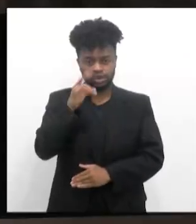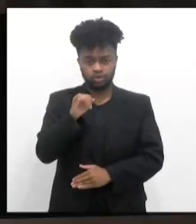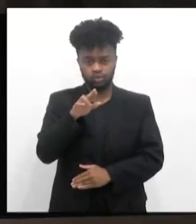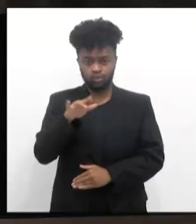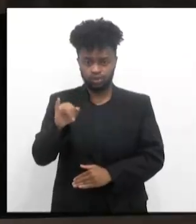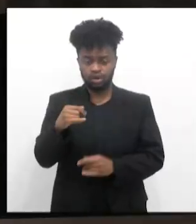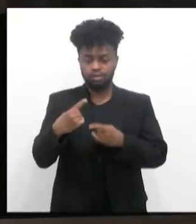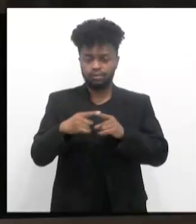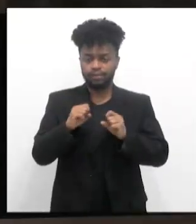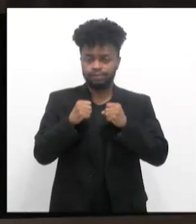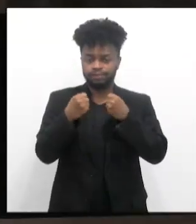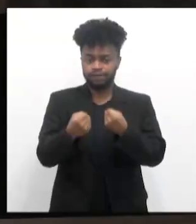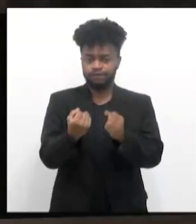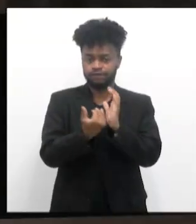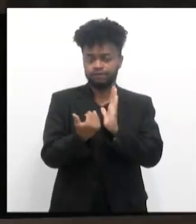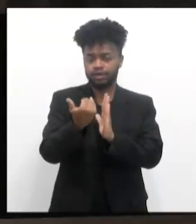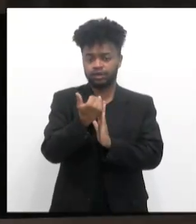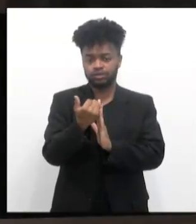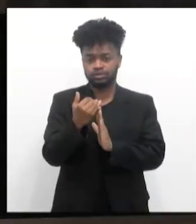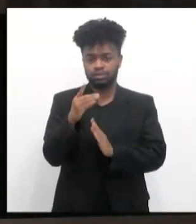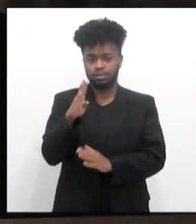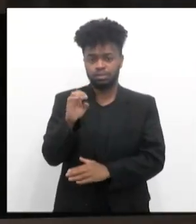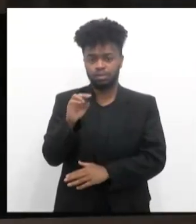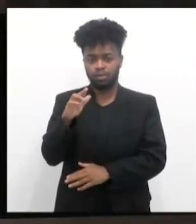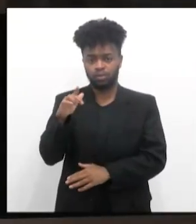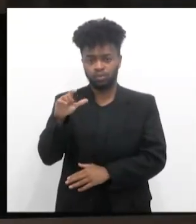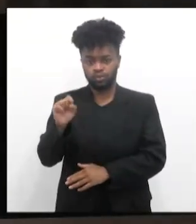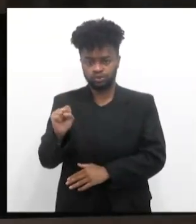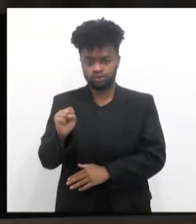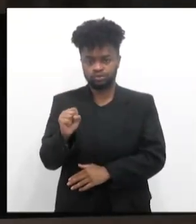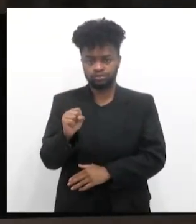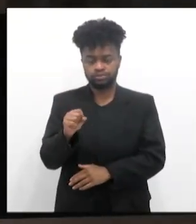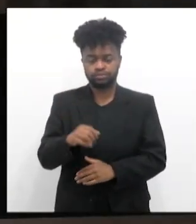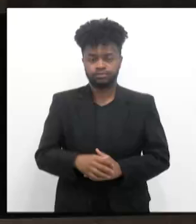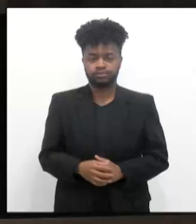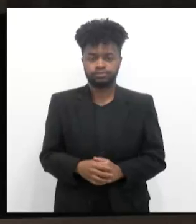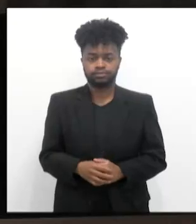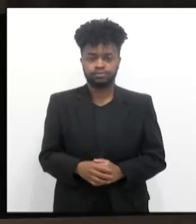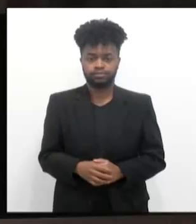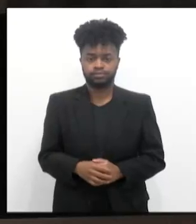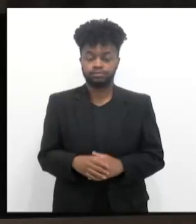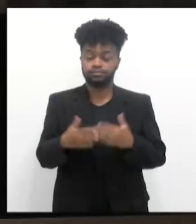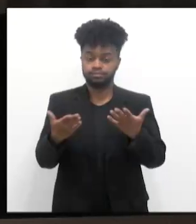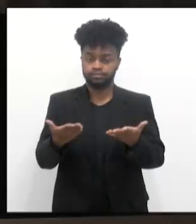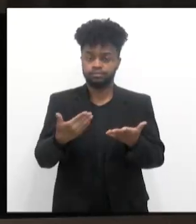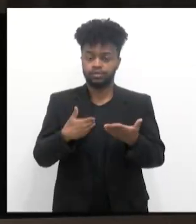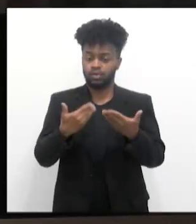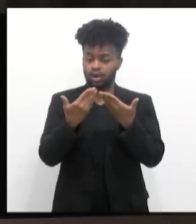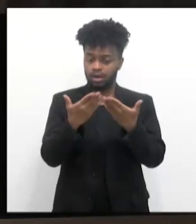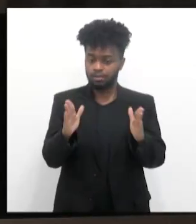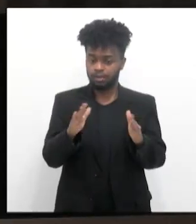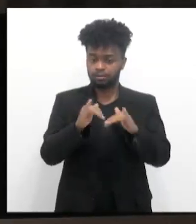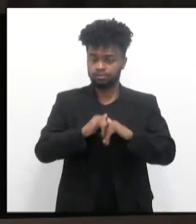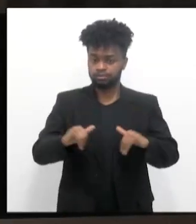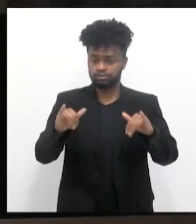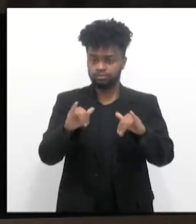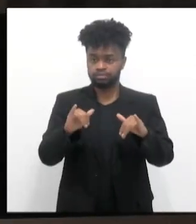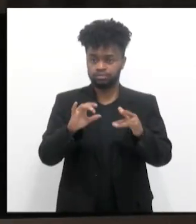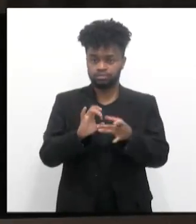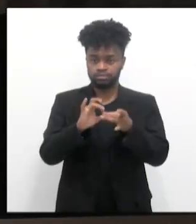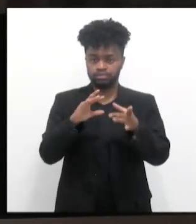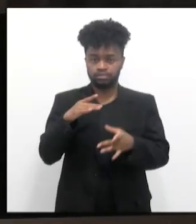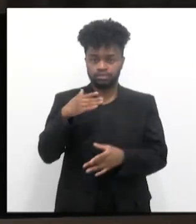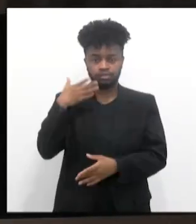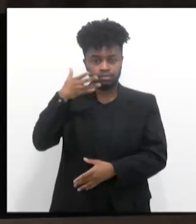que defende tanto o Guilherme Boulos à frente desse ministério. Então, deixo aqui aberto a palavra ao